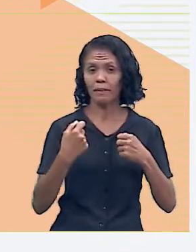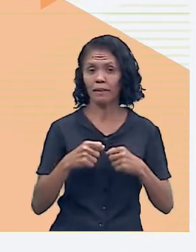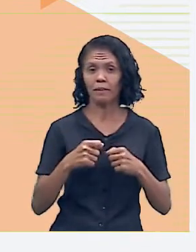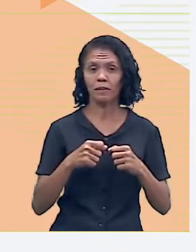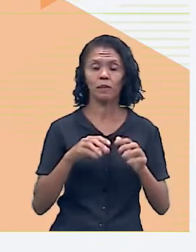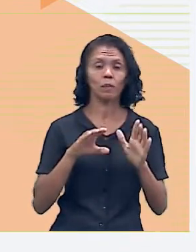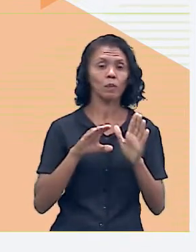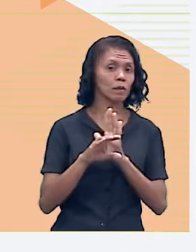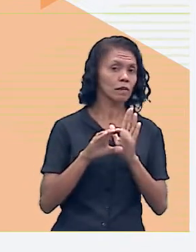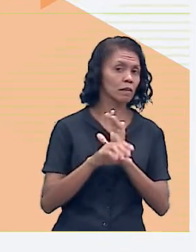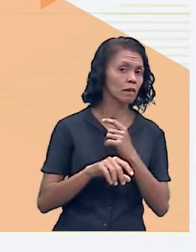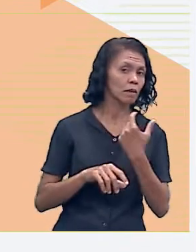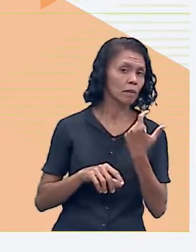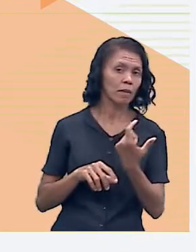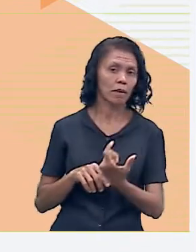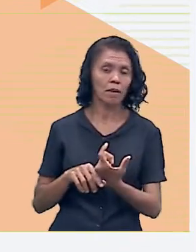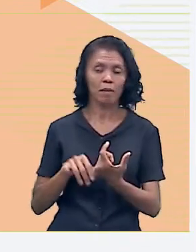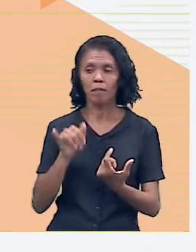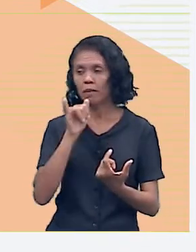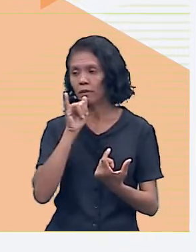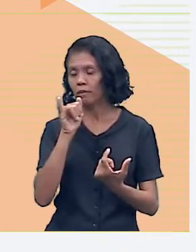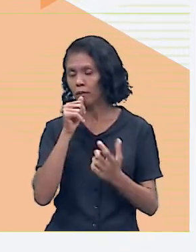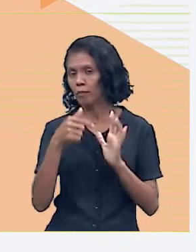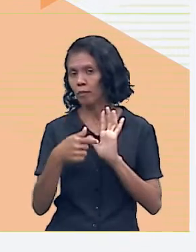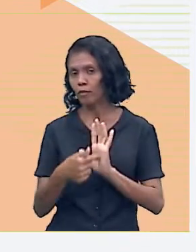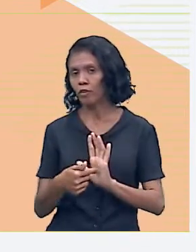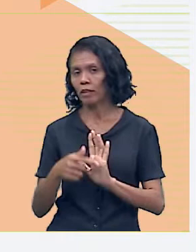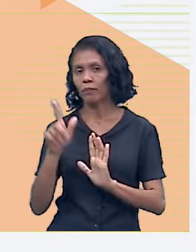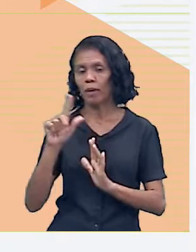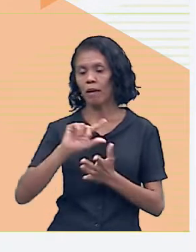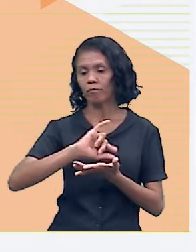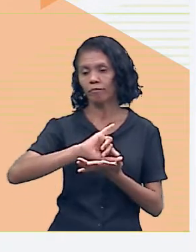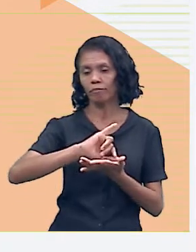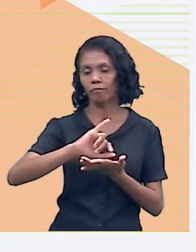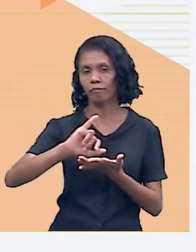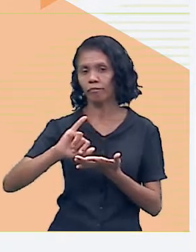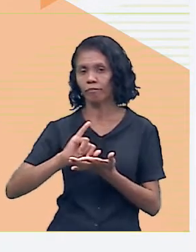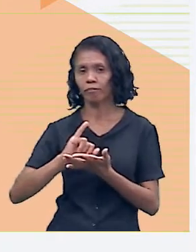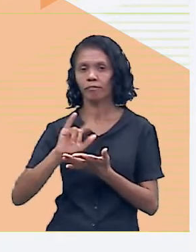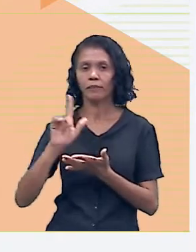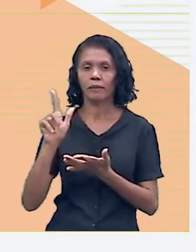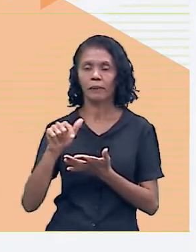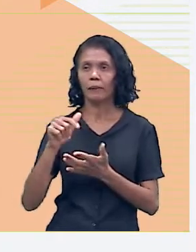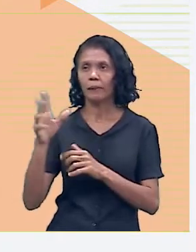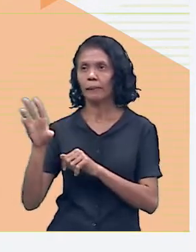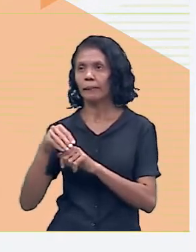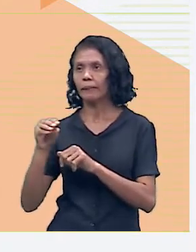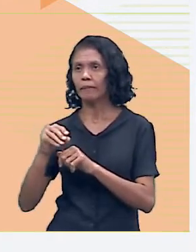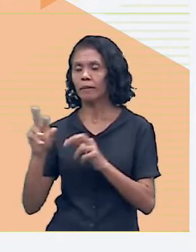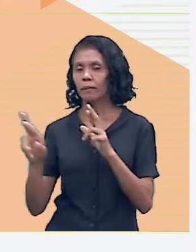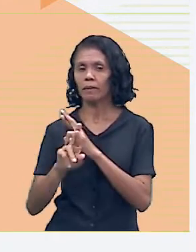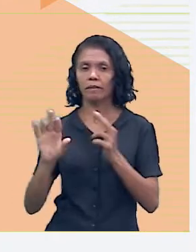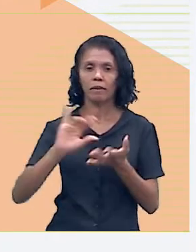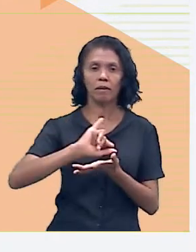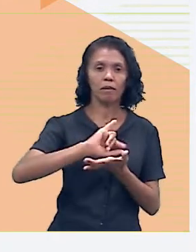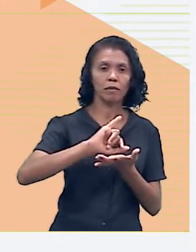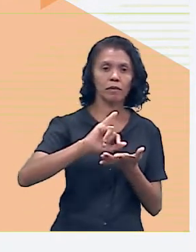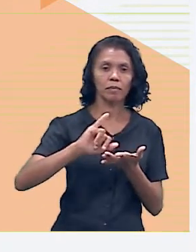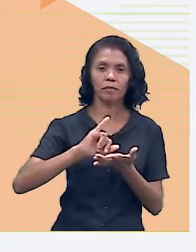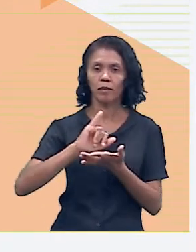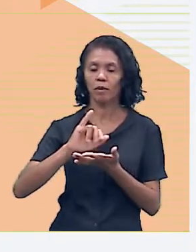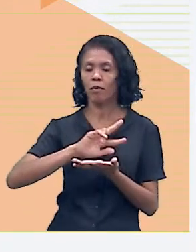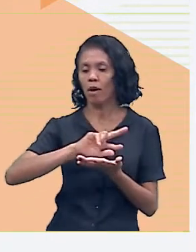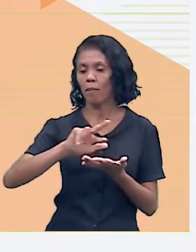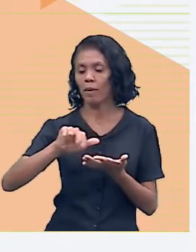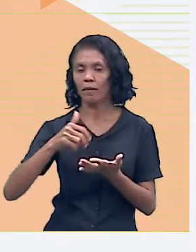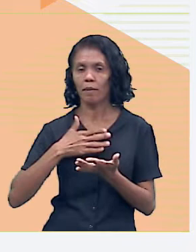botar conceito de que é o exemplo que eu trouxe aqui foi o capitalismo para os eu quero usar o meu conhecimento sobre o capitalismo como repertório na minha